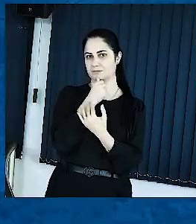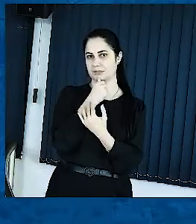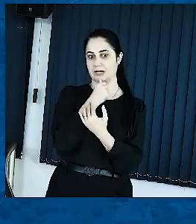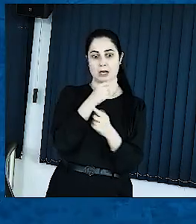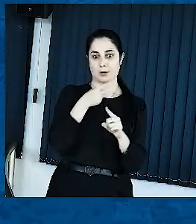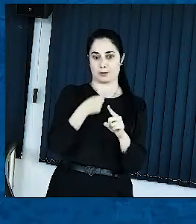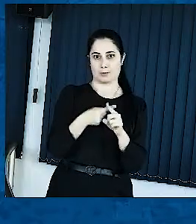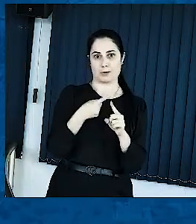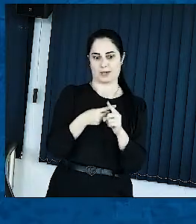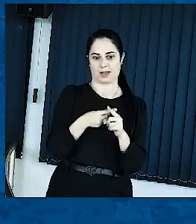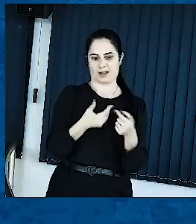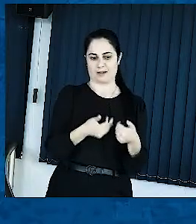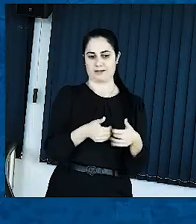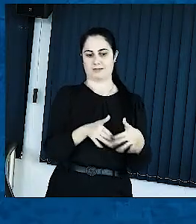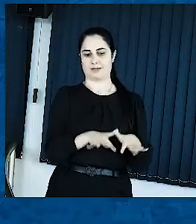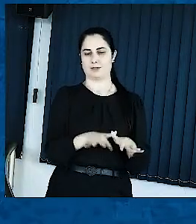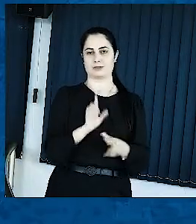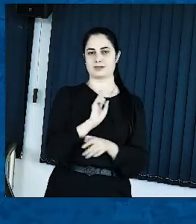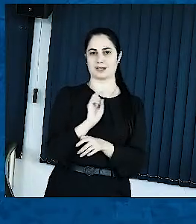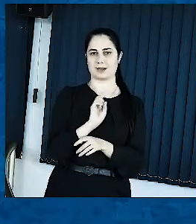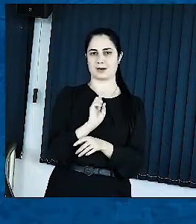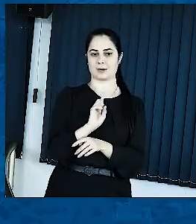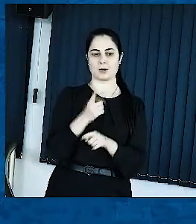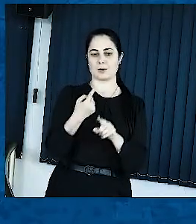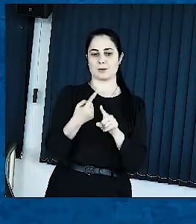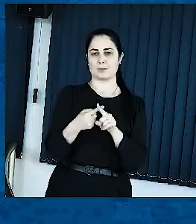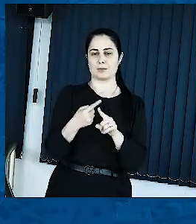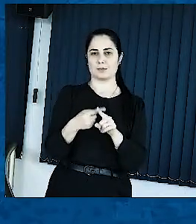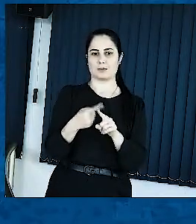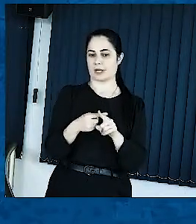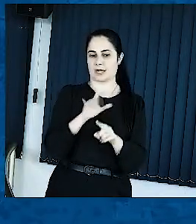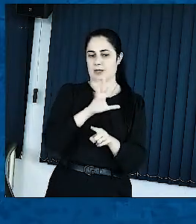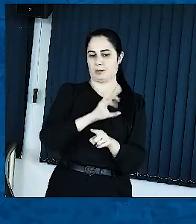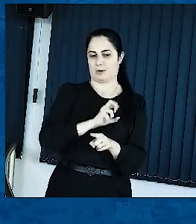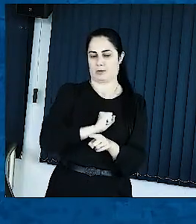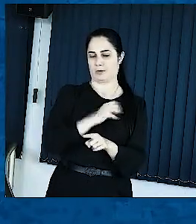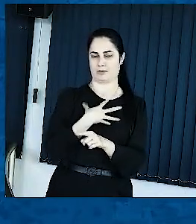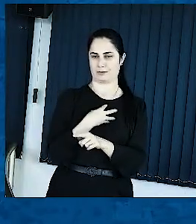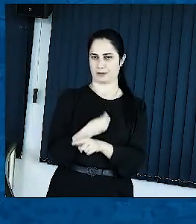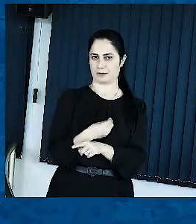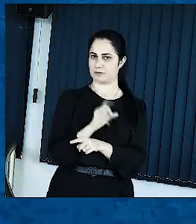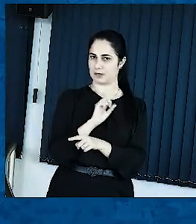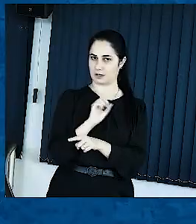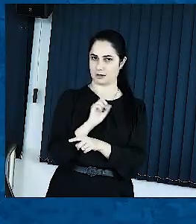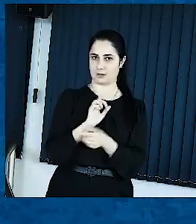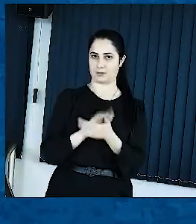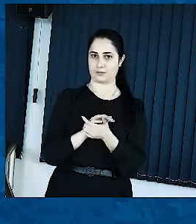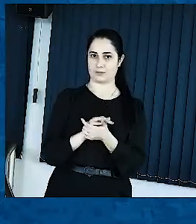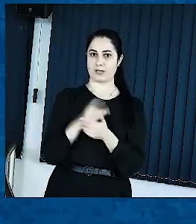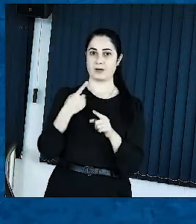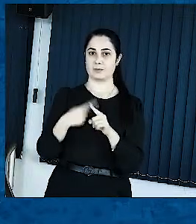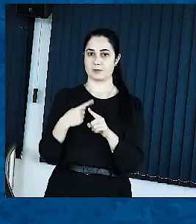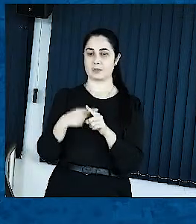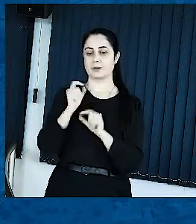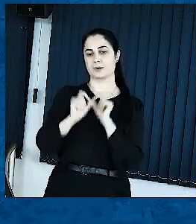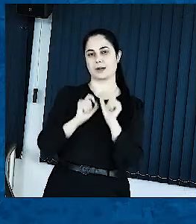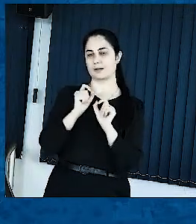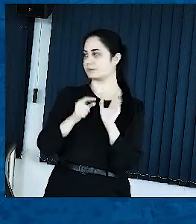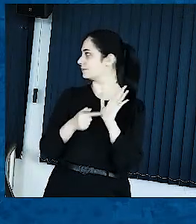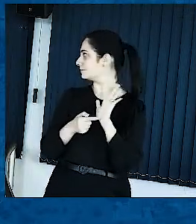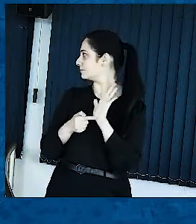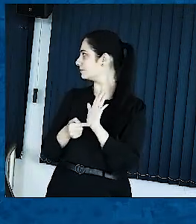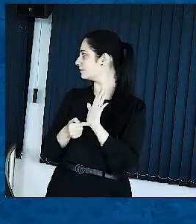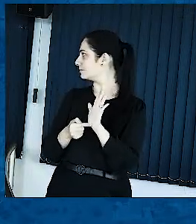Não porque elas negligenciaram, não porque elas não amam os seus filhos, mas por causa disso aqui,